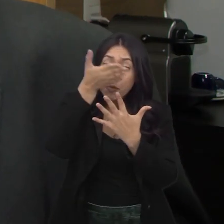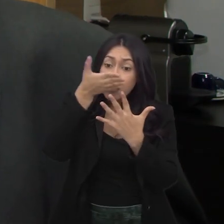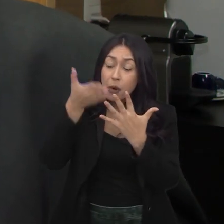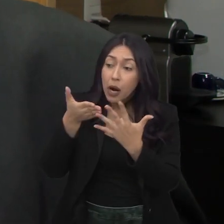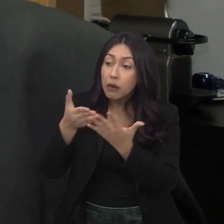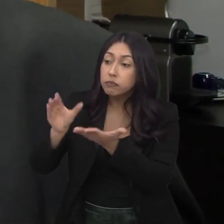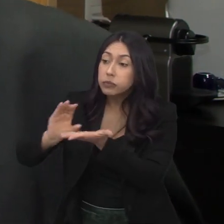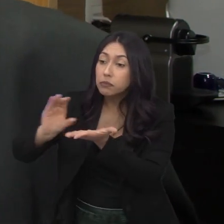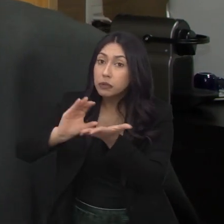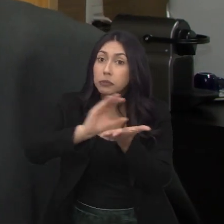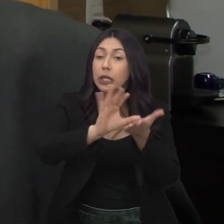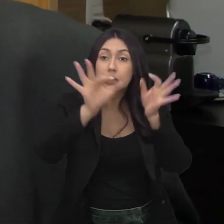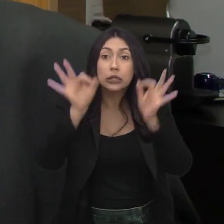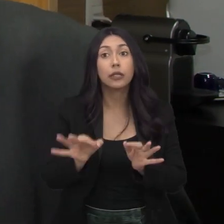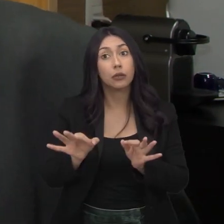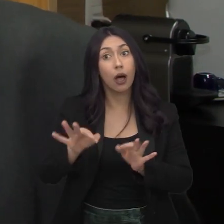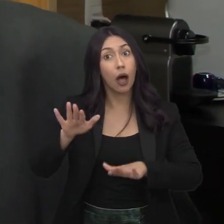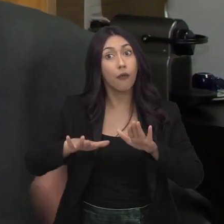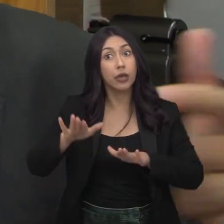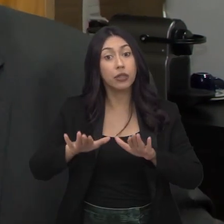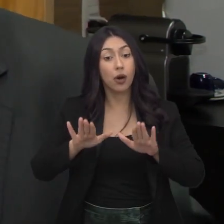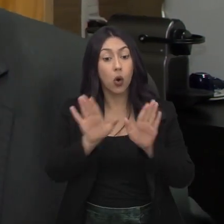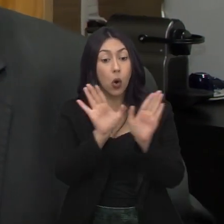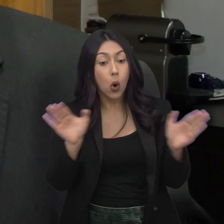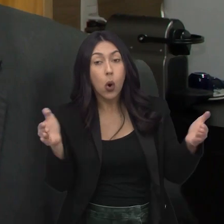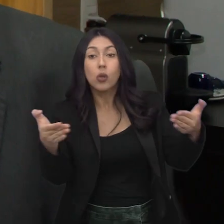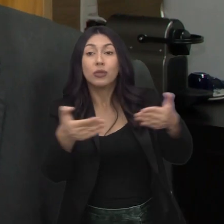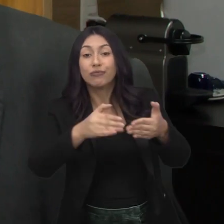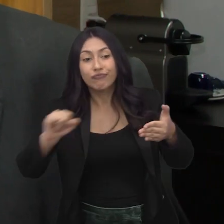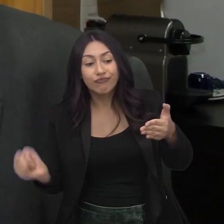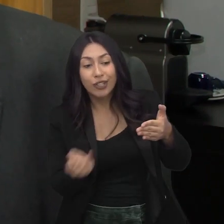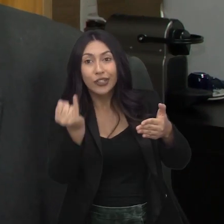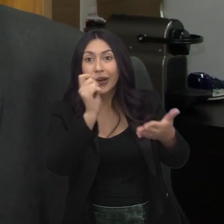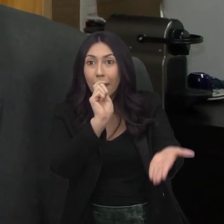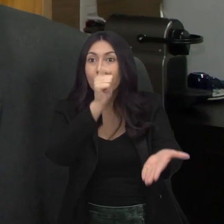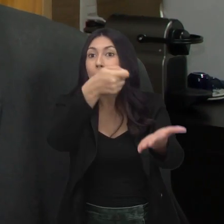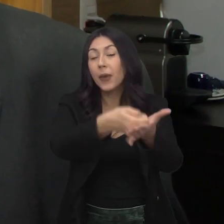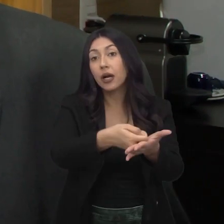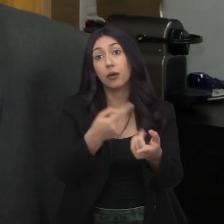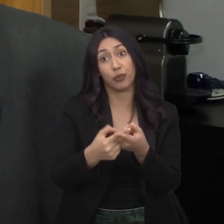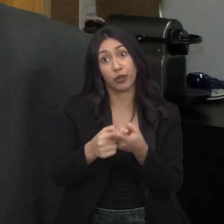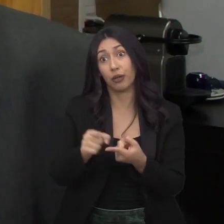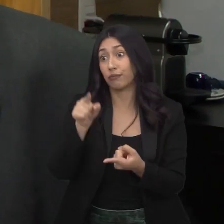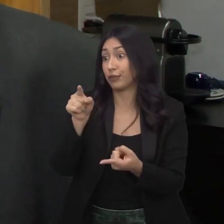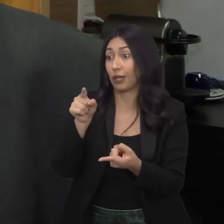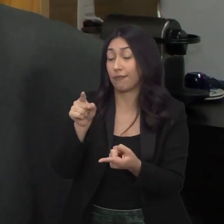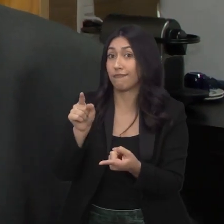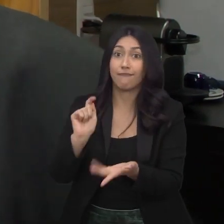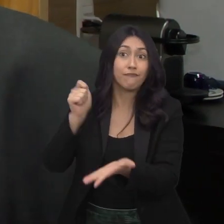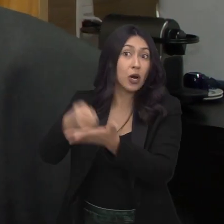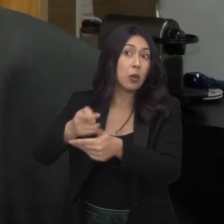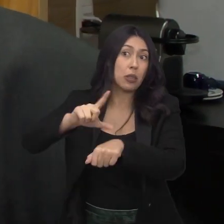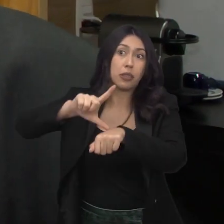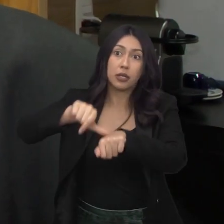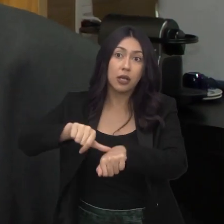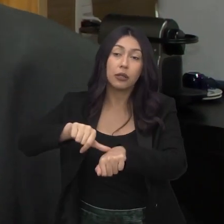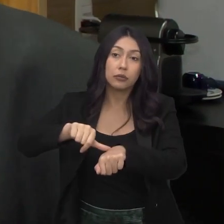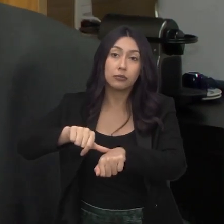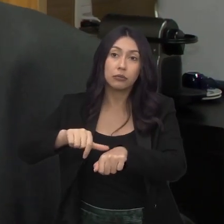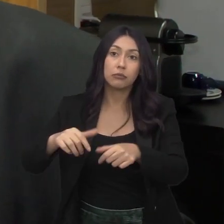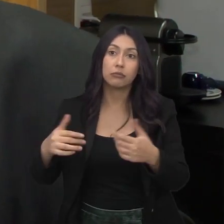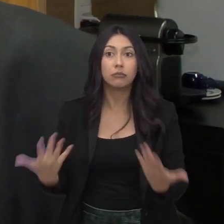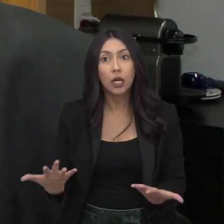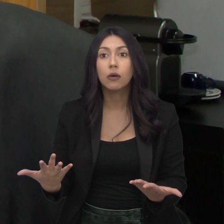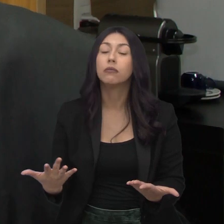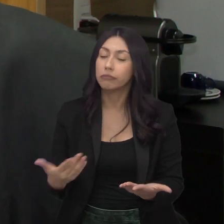vezes, o condomínio teve que pagar os juros de alguma despesa que não conseguiu pagar porque você não pagou o rateio.